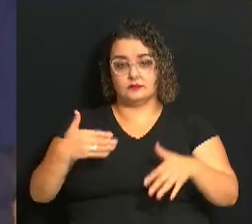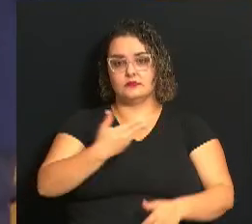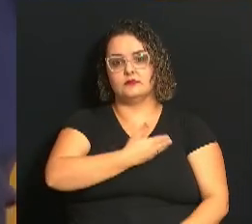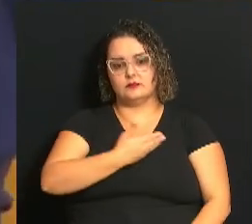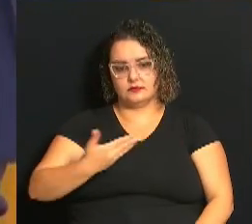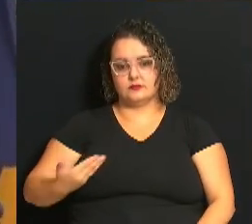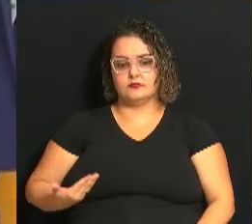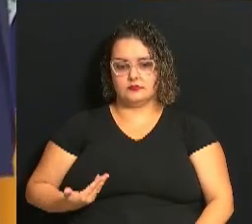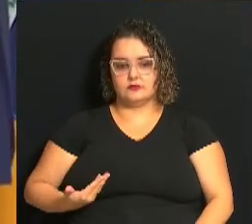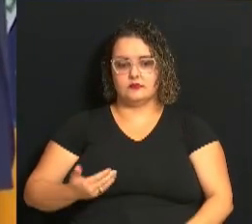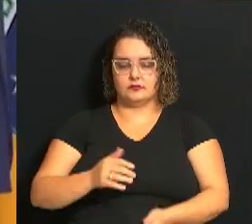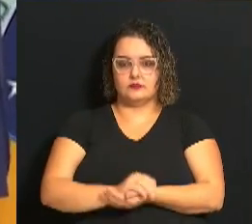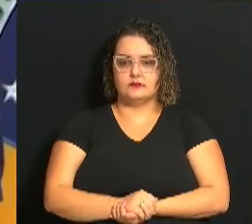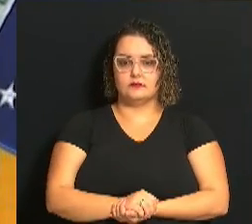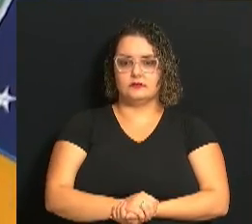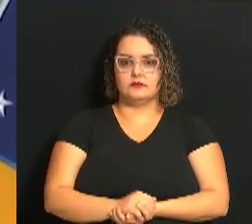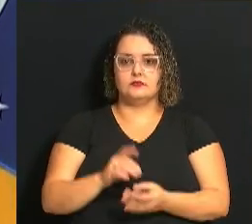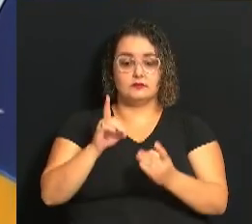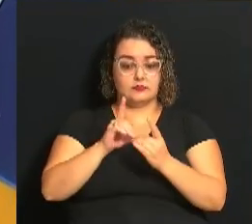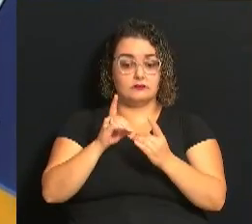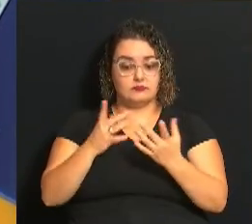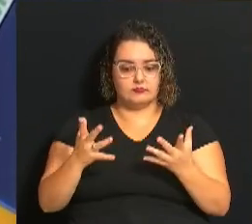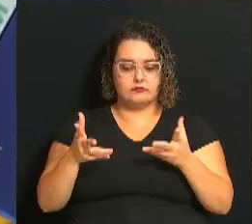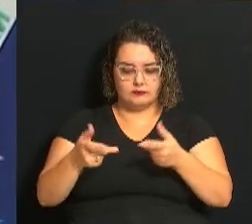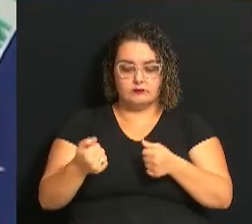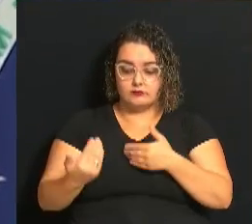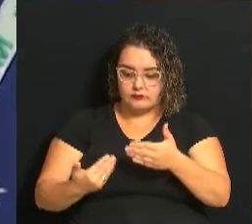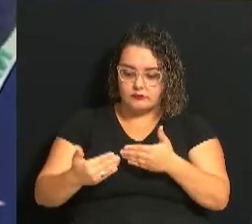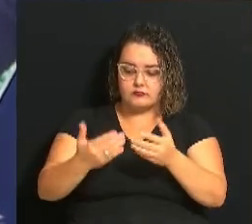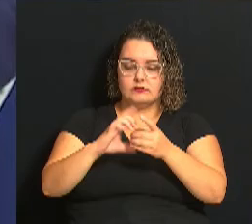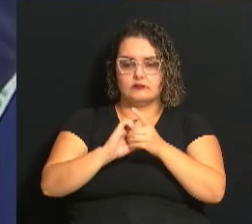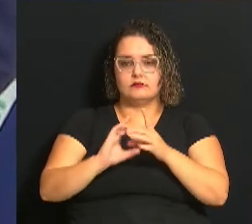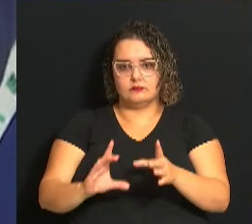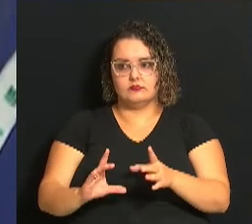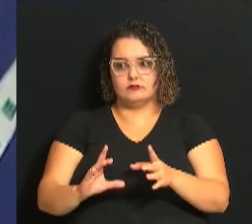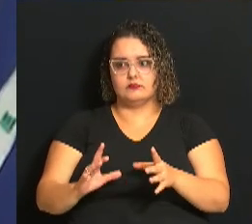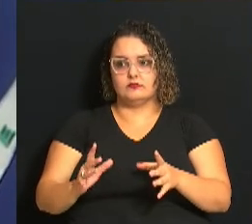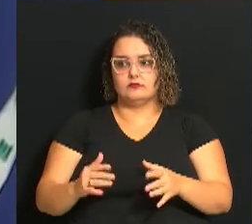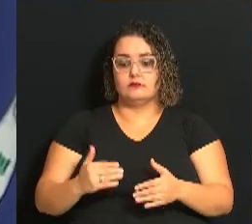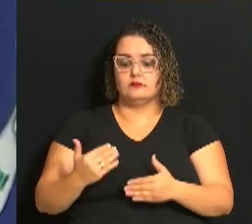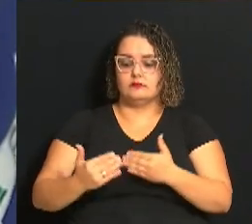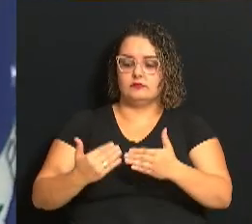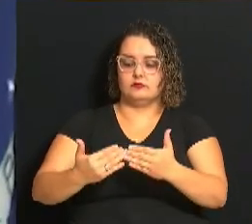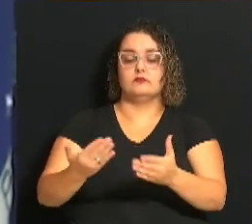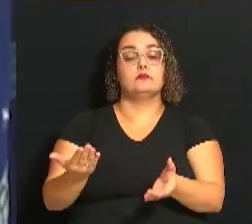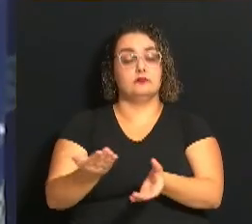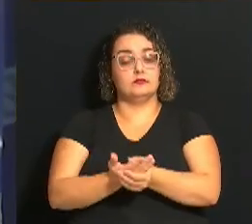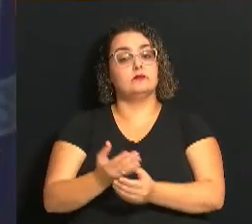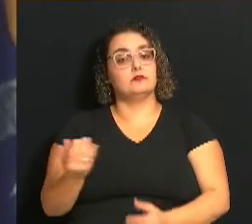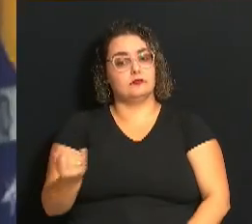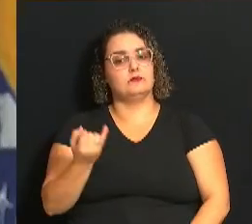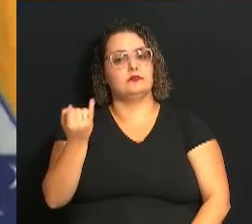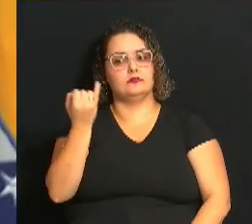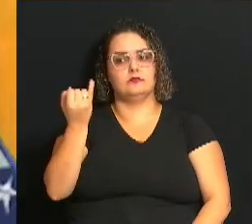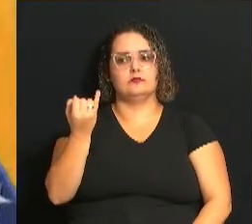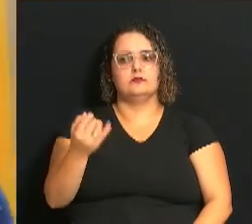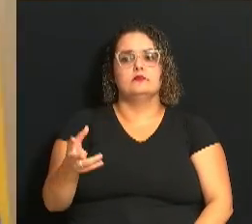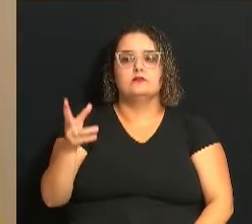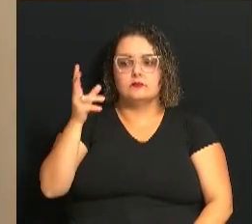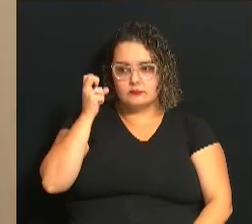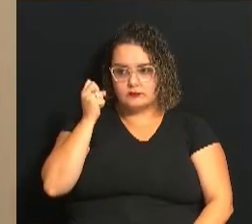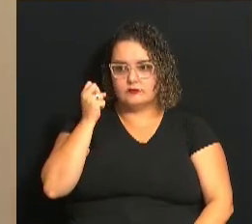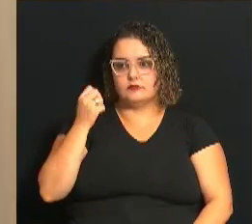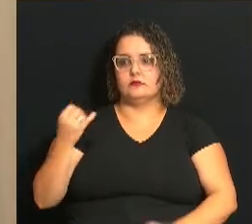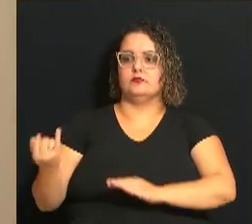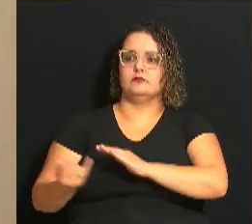gente aqui atender o processo democrático, o rito do processo, que é fundamental. A gente ouviu aqui